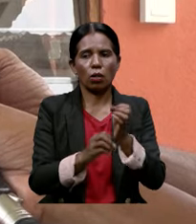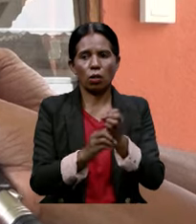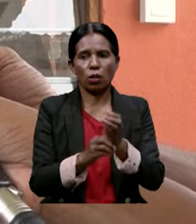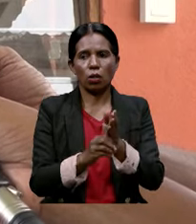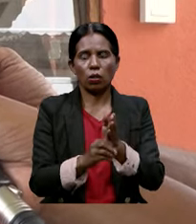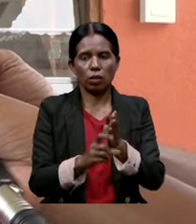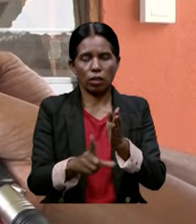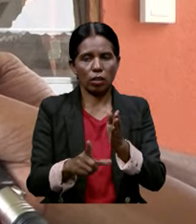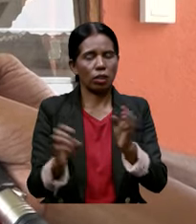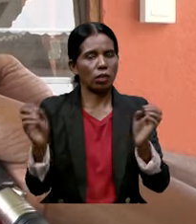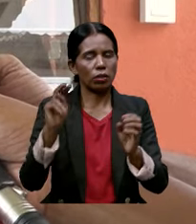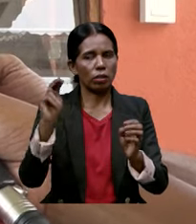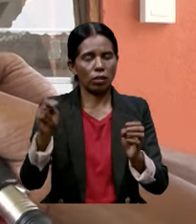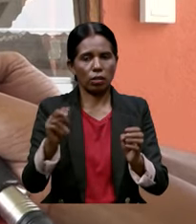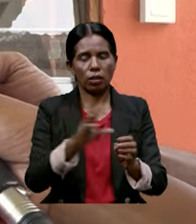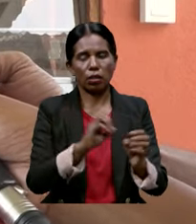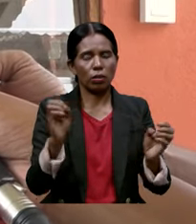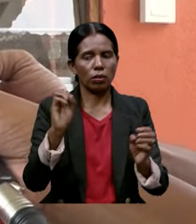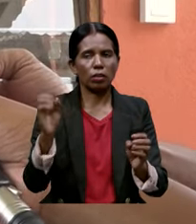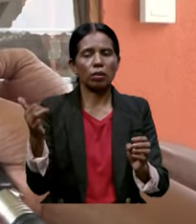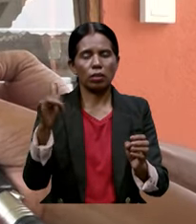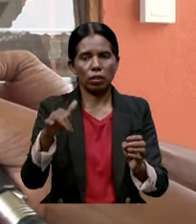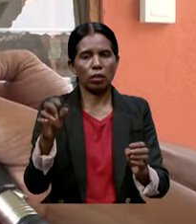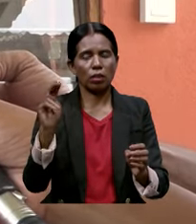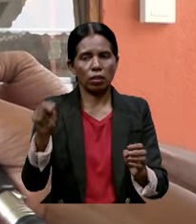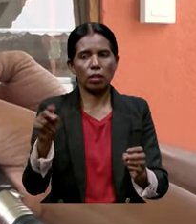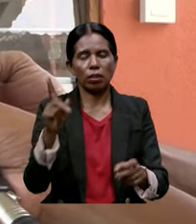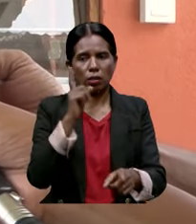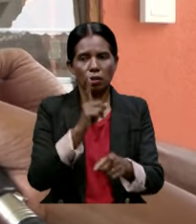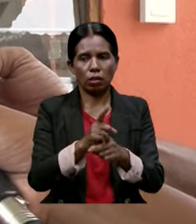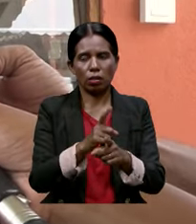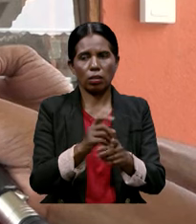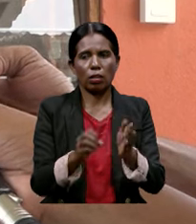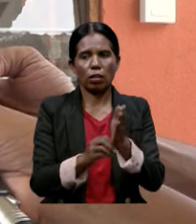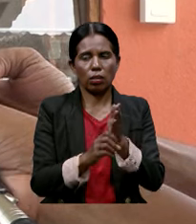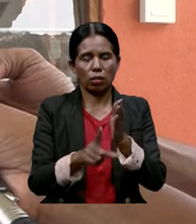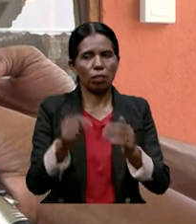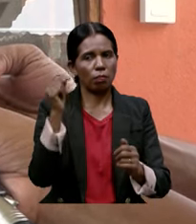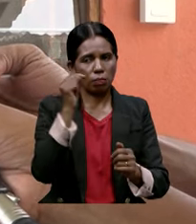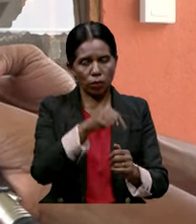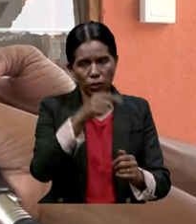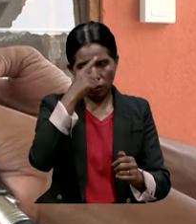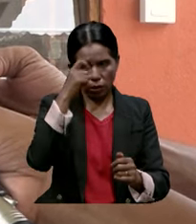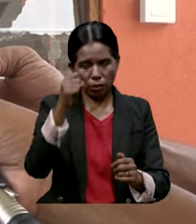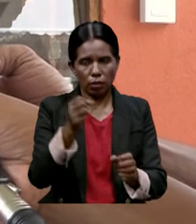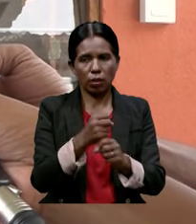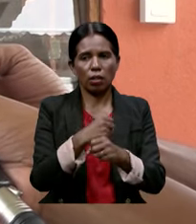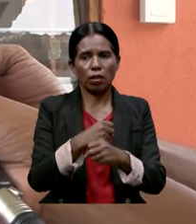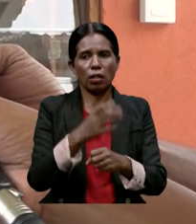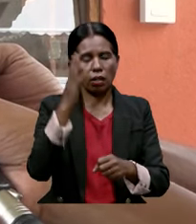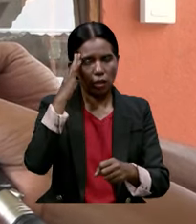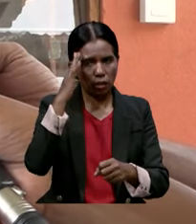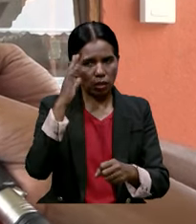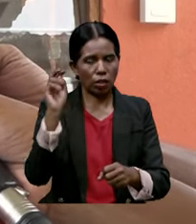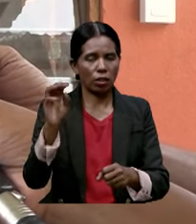sirnian. Antau se produk ne los sirnian antau ne klaro produk ne falso. Tamba fabrika ne rasik rekunyese na kata